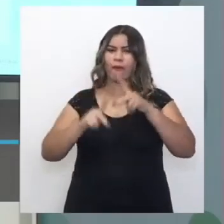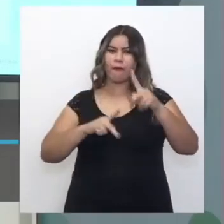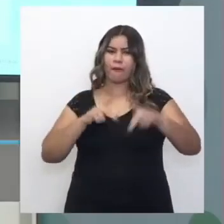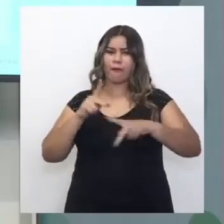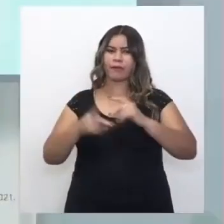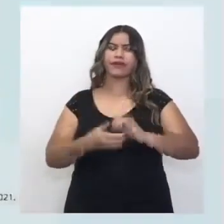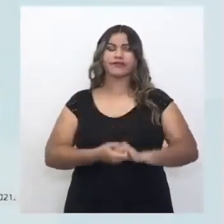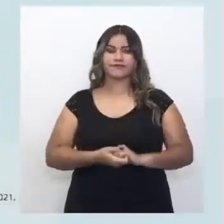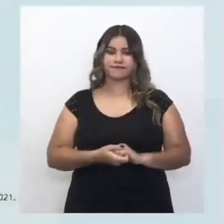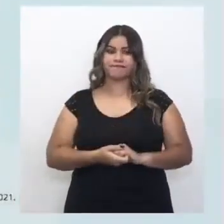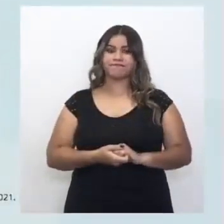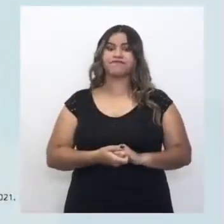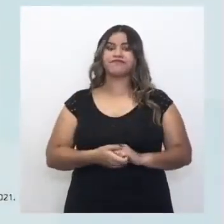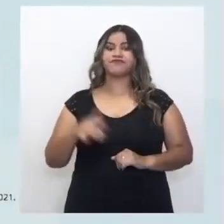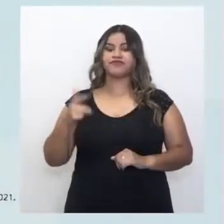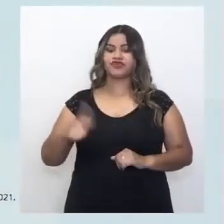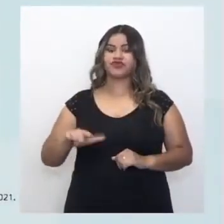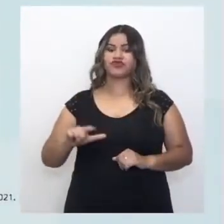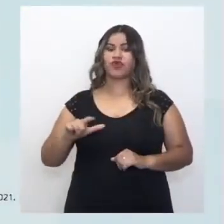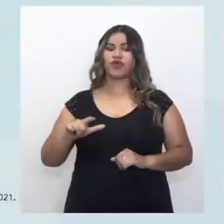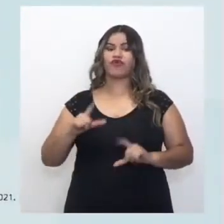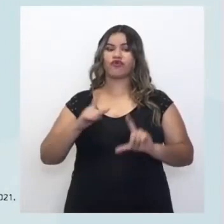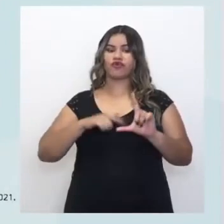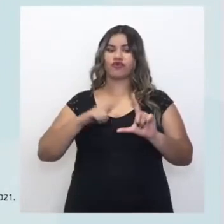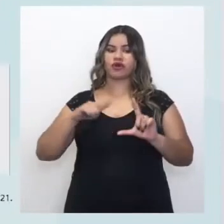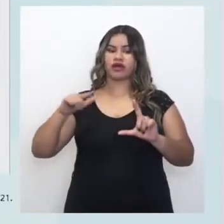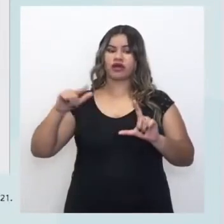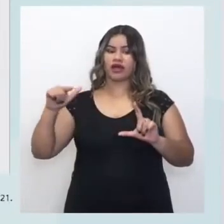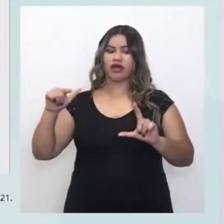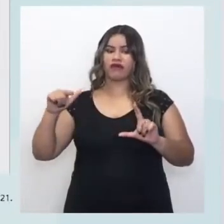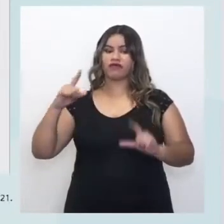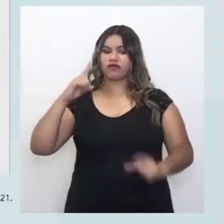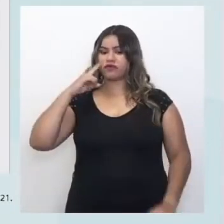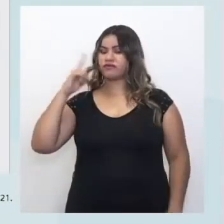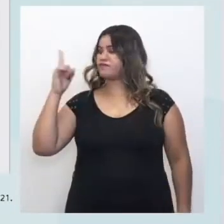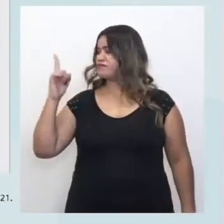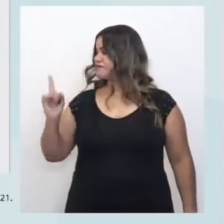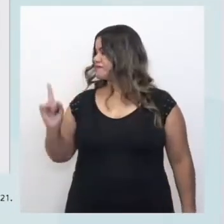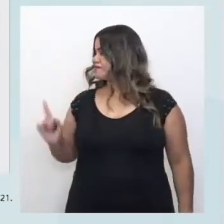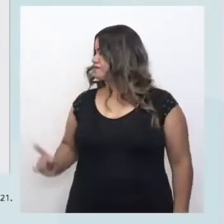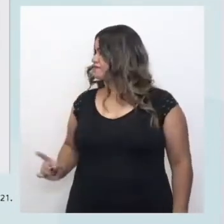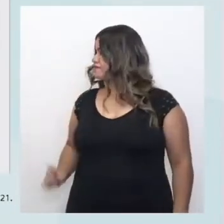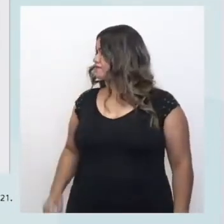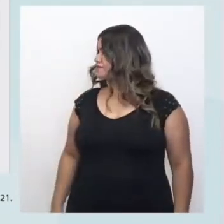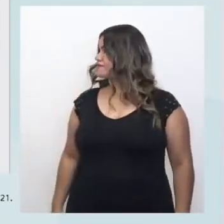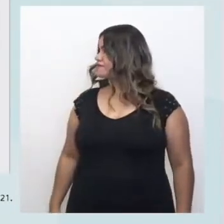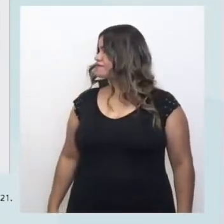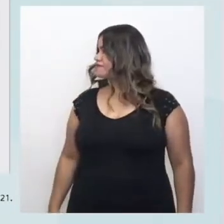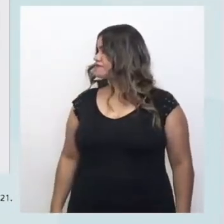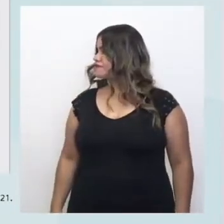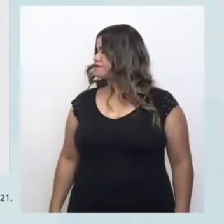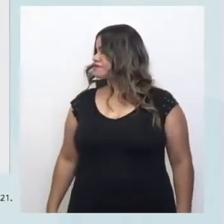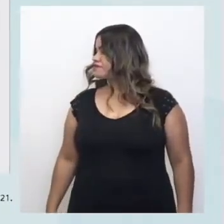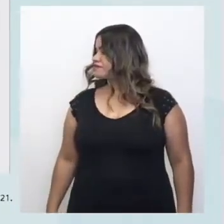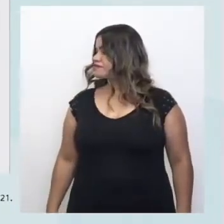Aí no próximo gráfico tem, né, a densidade demográfica, né, os países aí com a densidade demográfica, e a gente vê, logicamente, pelo tamanho